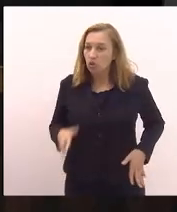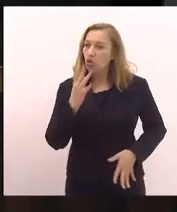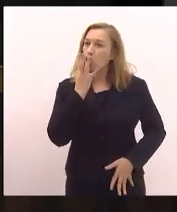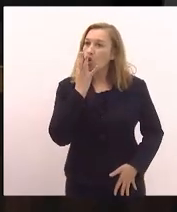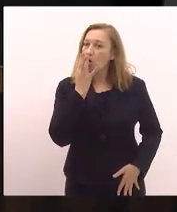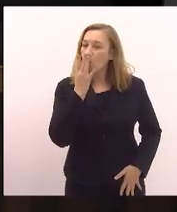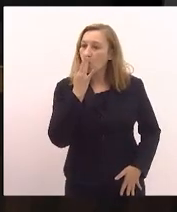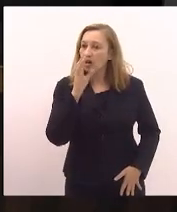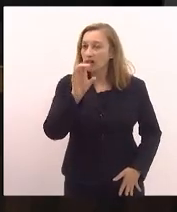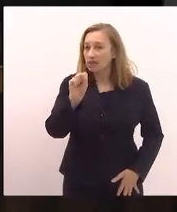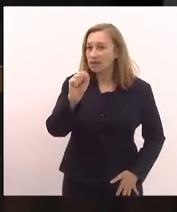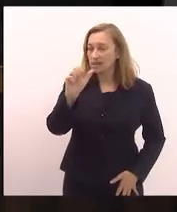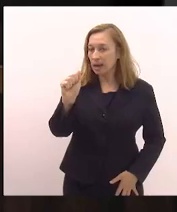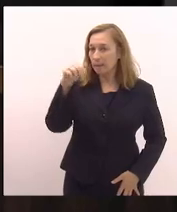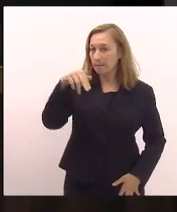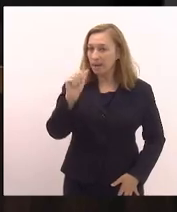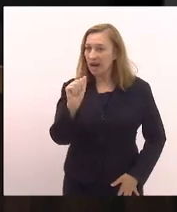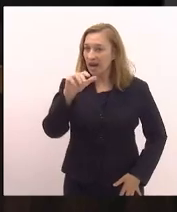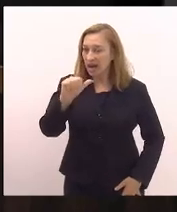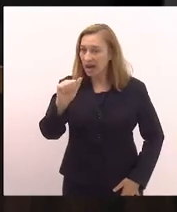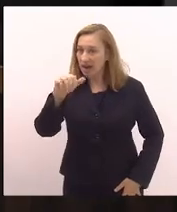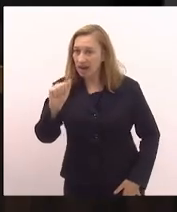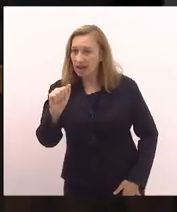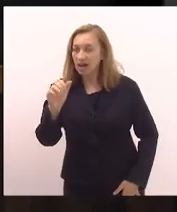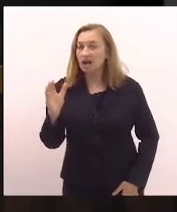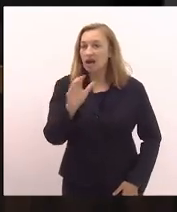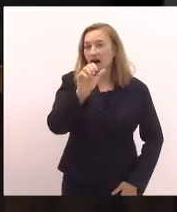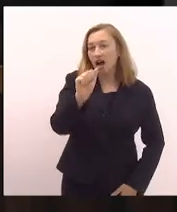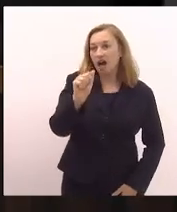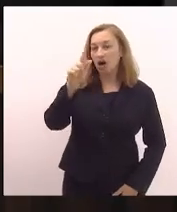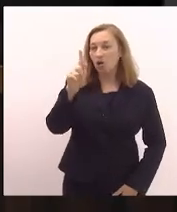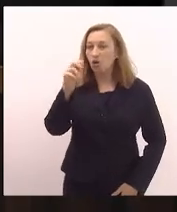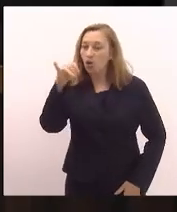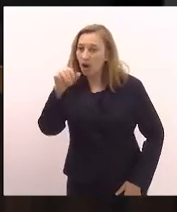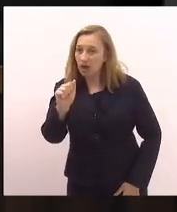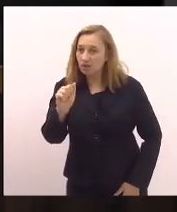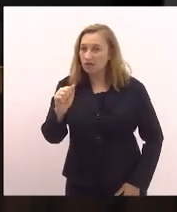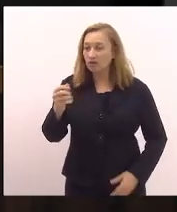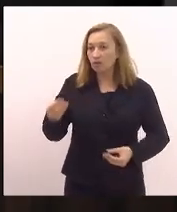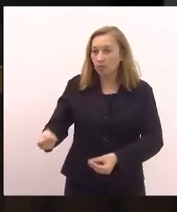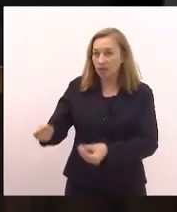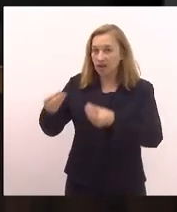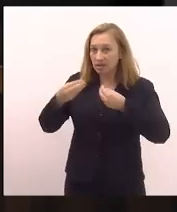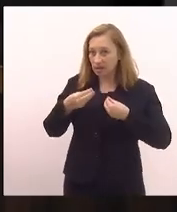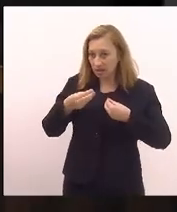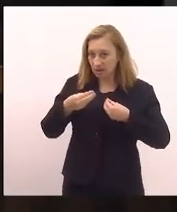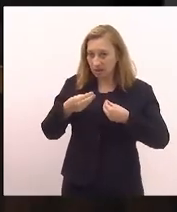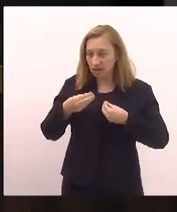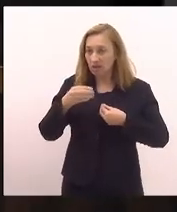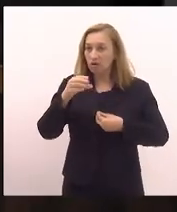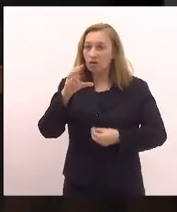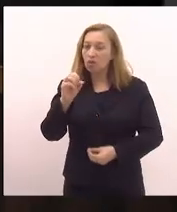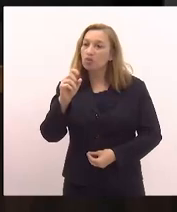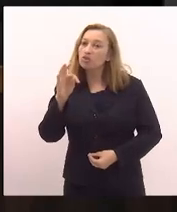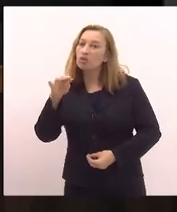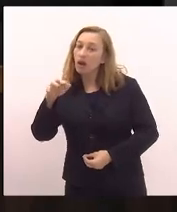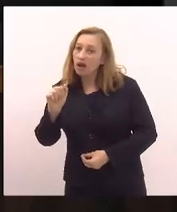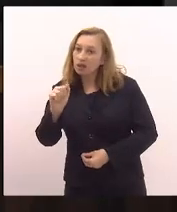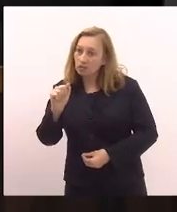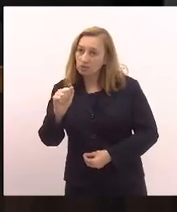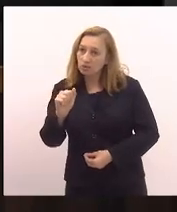de samacaca angolana, que foi um presente do consulado de Angola, o tecido. Eu tenho